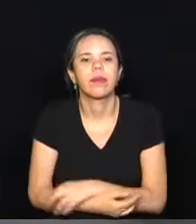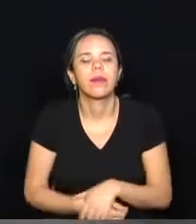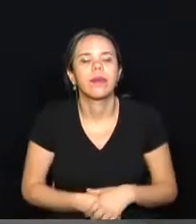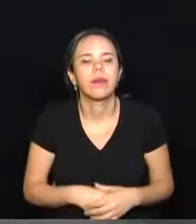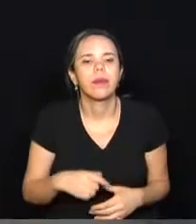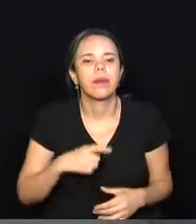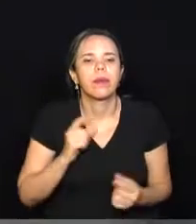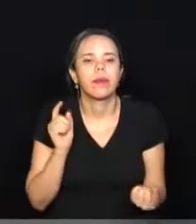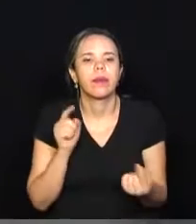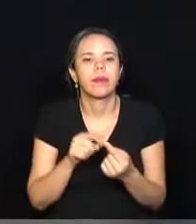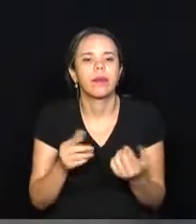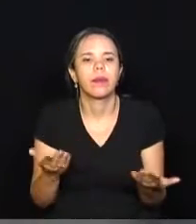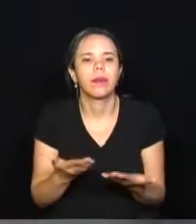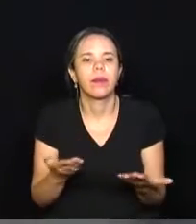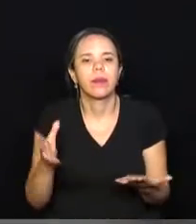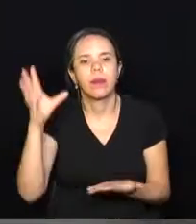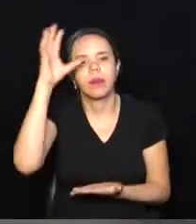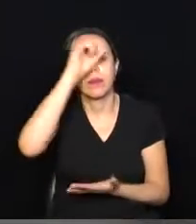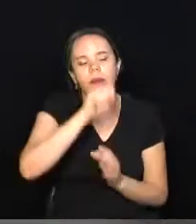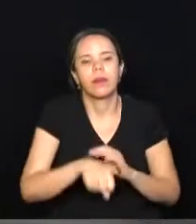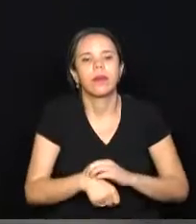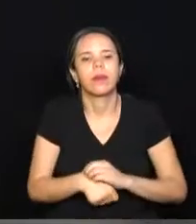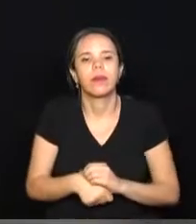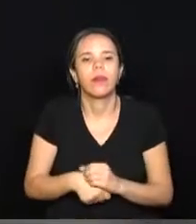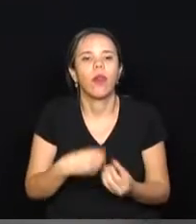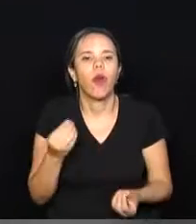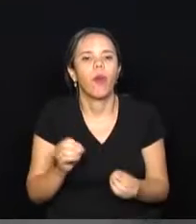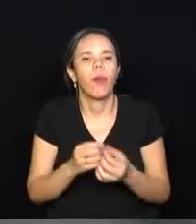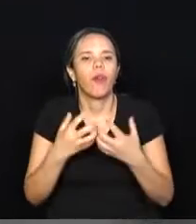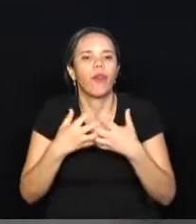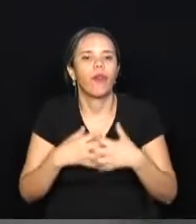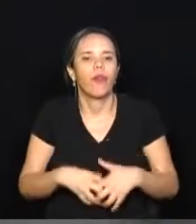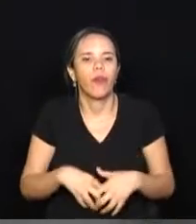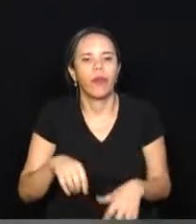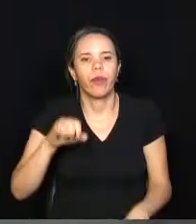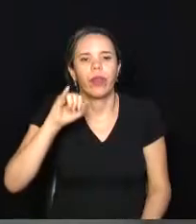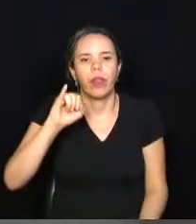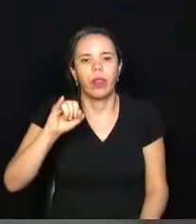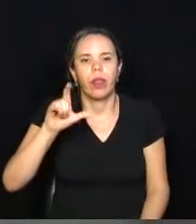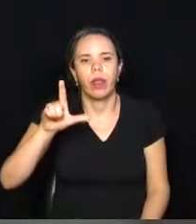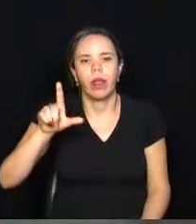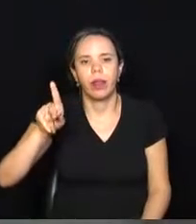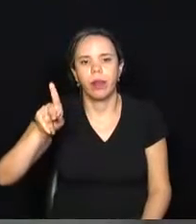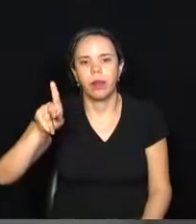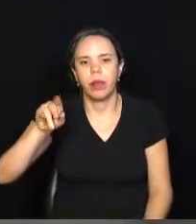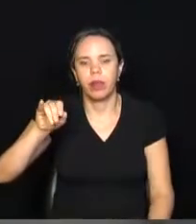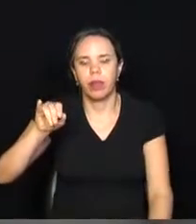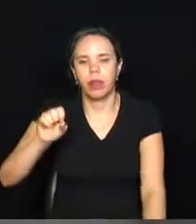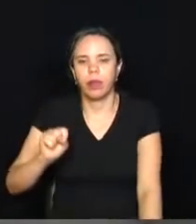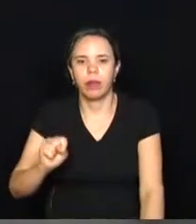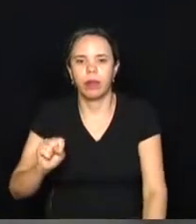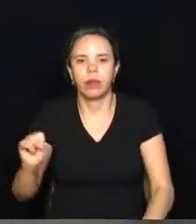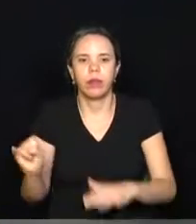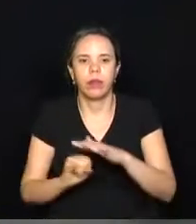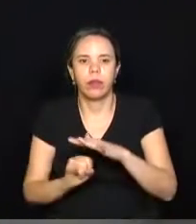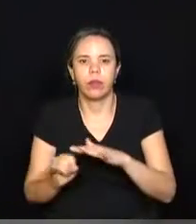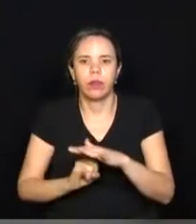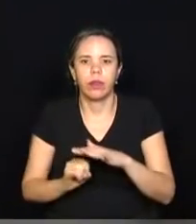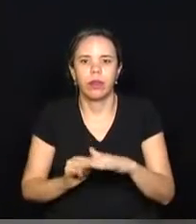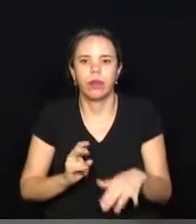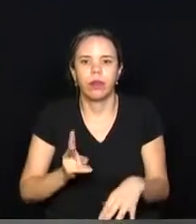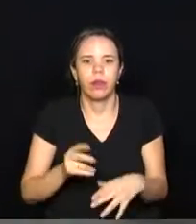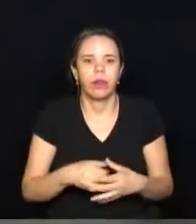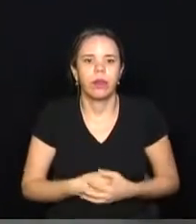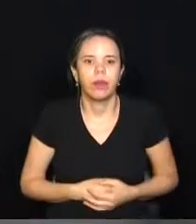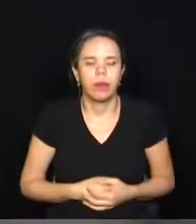como objetivo hoje aprender o funcionamento da ILPIs, Instituições Longa de